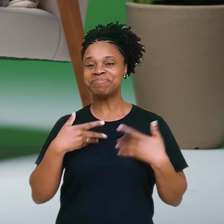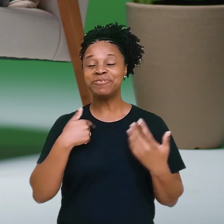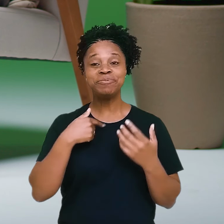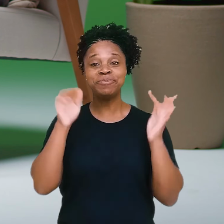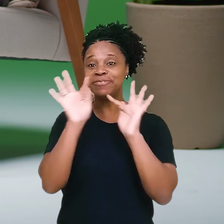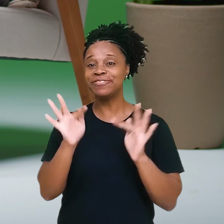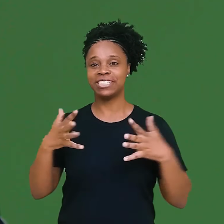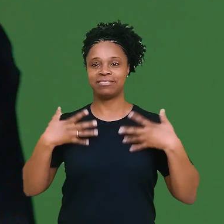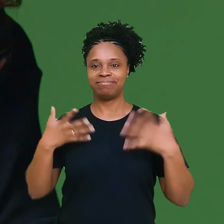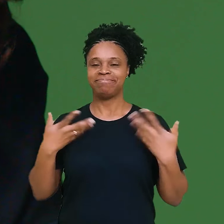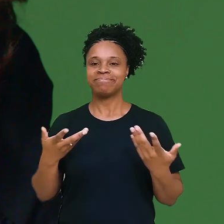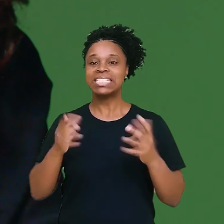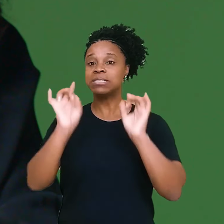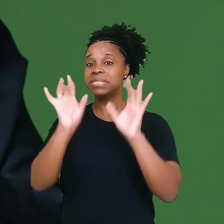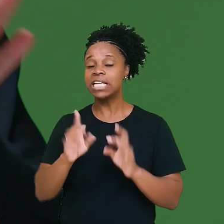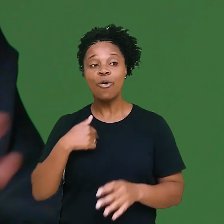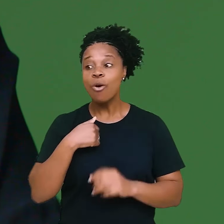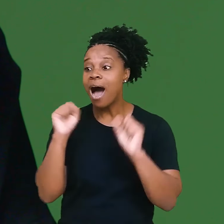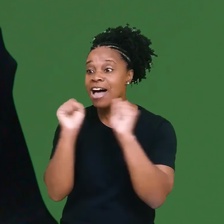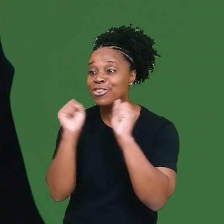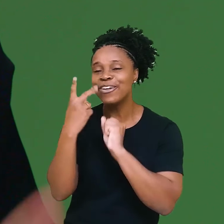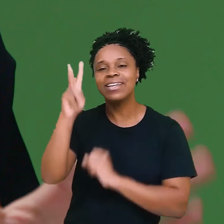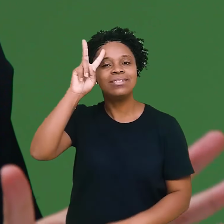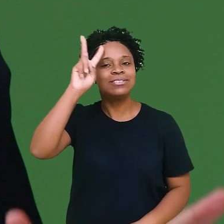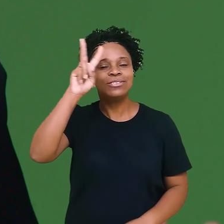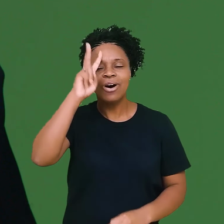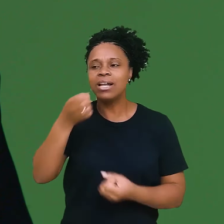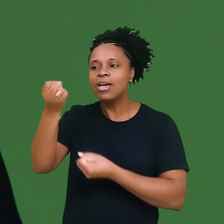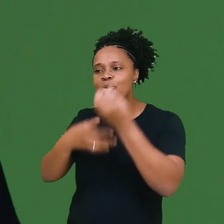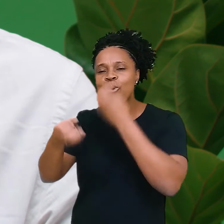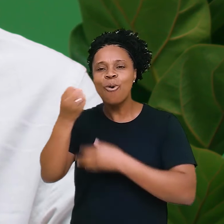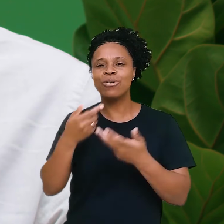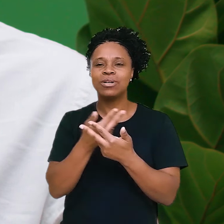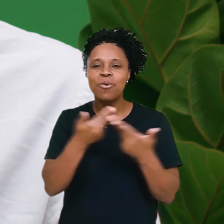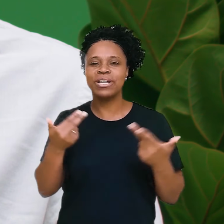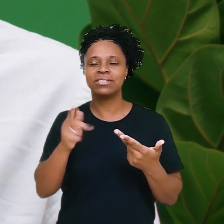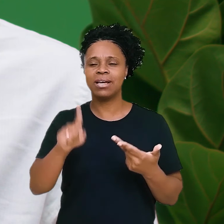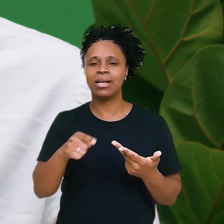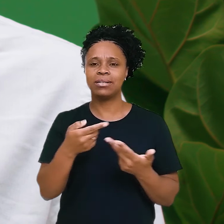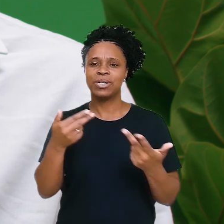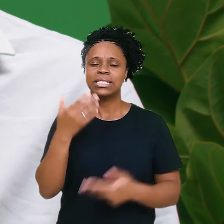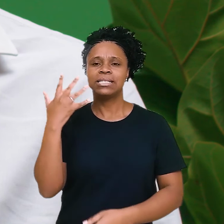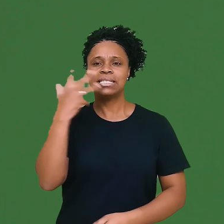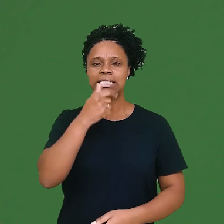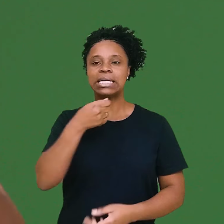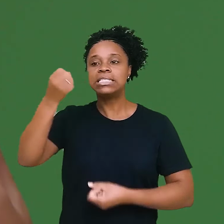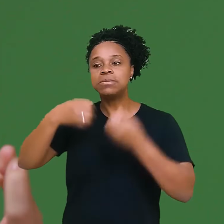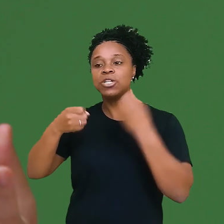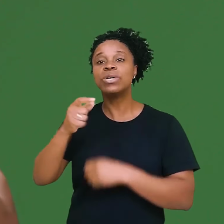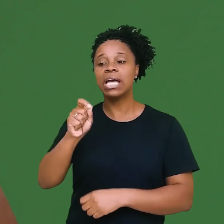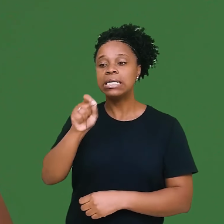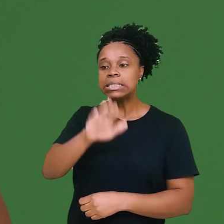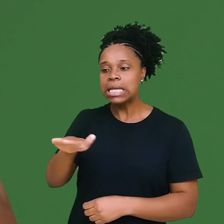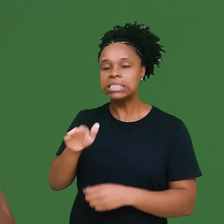Foi um momento muito especial. Cara, eu adoro essa história. Eu amo quando ele conta, assim. Eu acho uma das coisas mais lindas. E quando ele